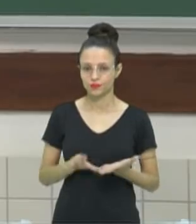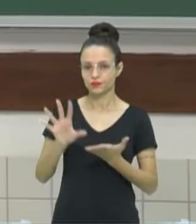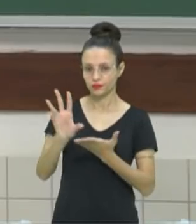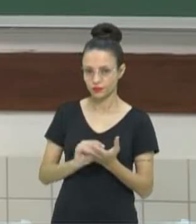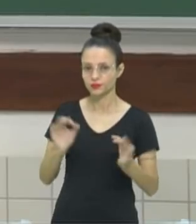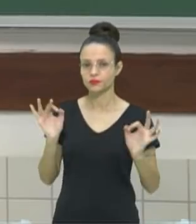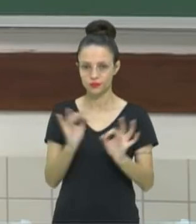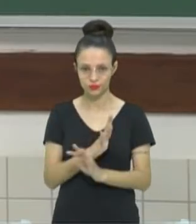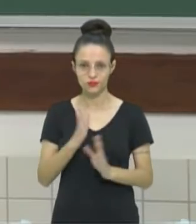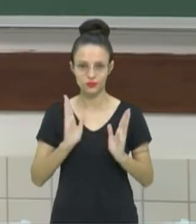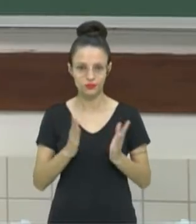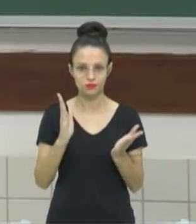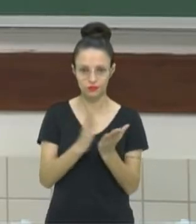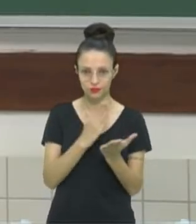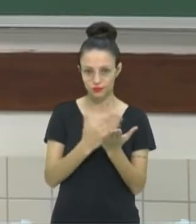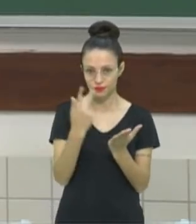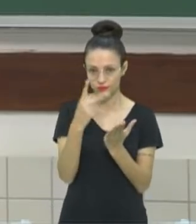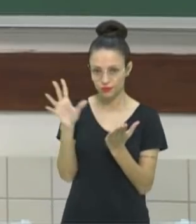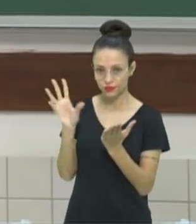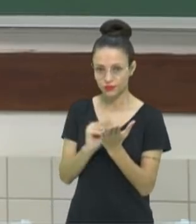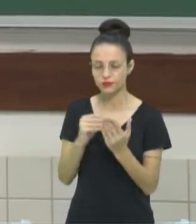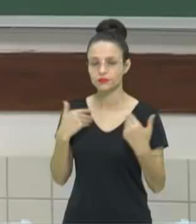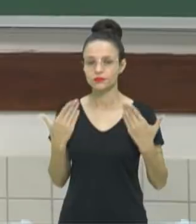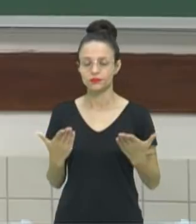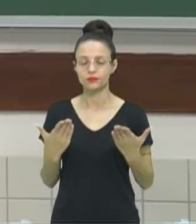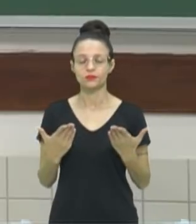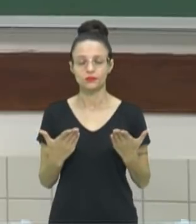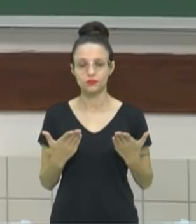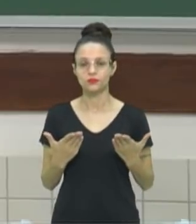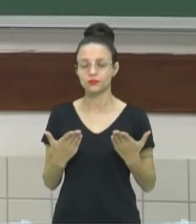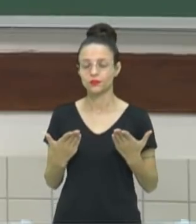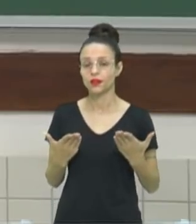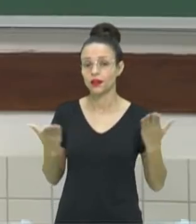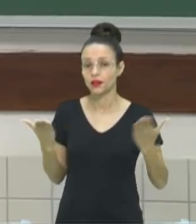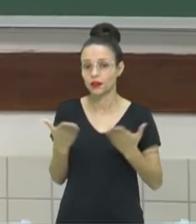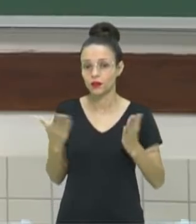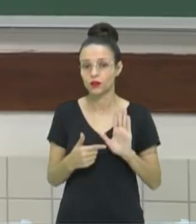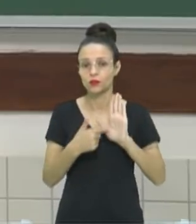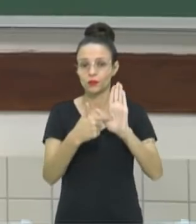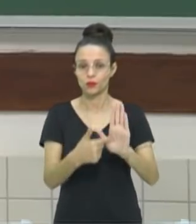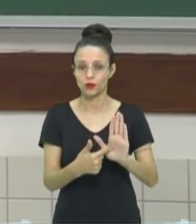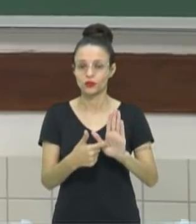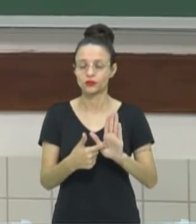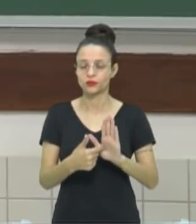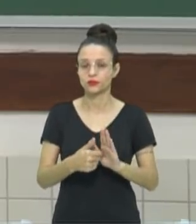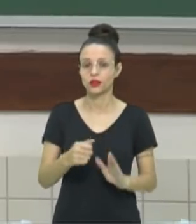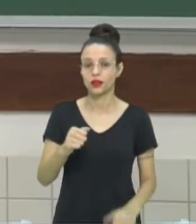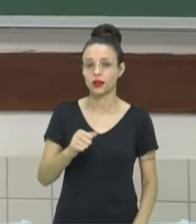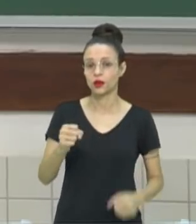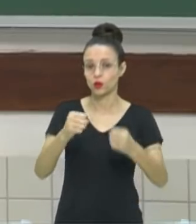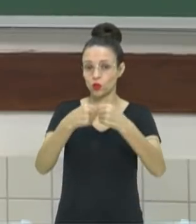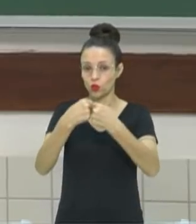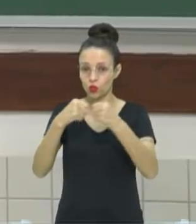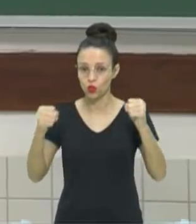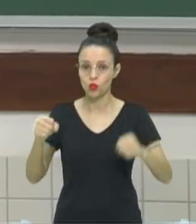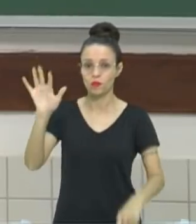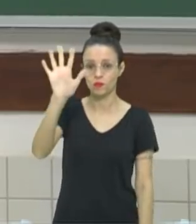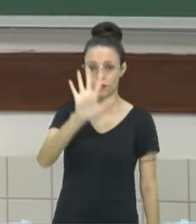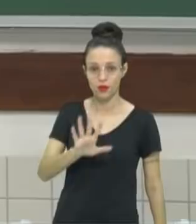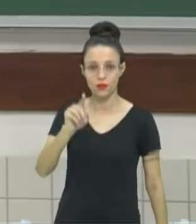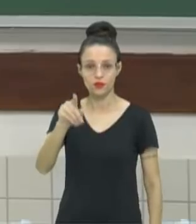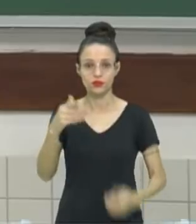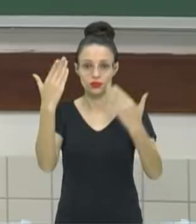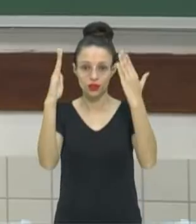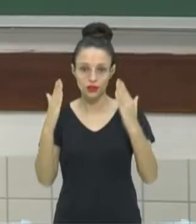Copiaram aí no caderno de vocês, então? A ideia é que vocês copiem para que eu possa deixar agora o mapa, aí vocês analisam